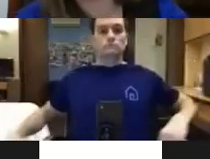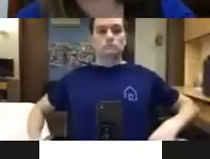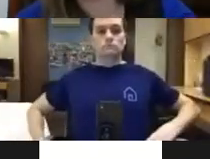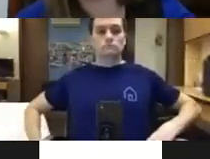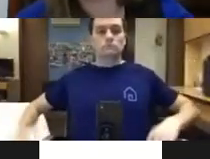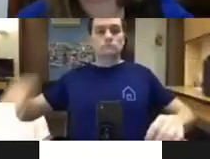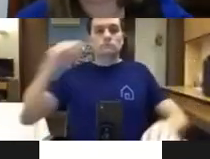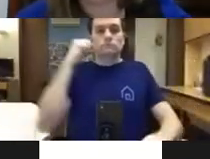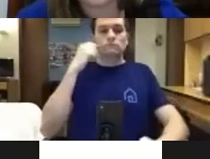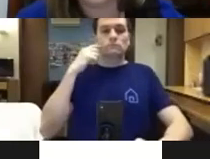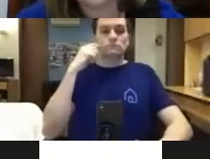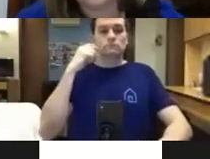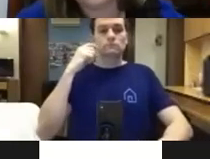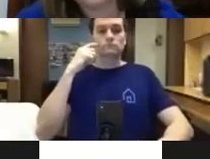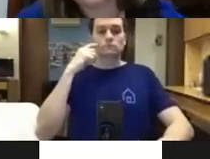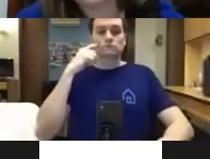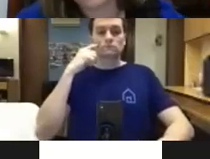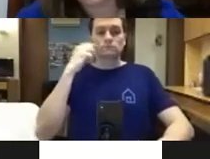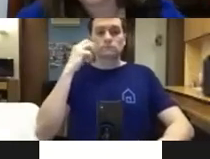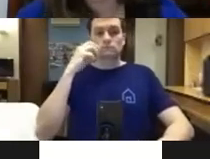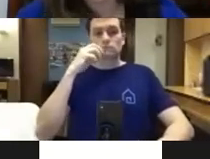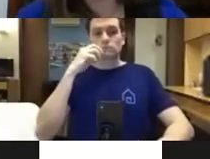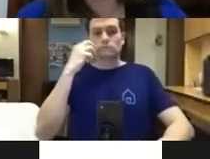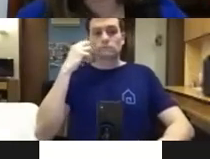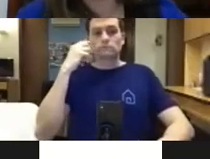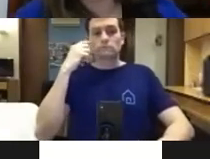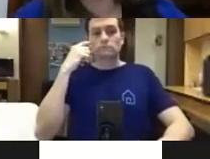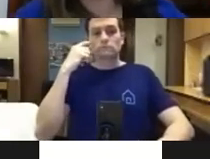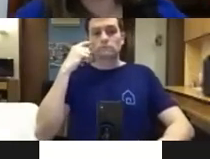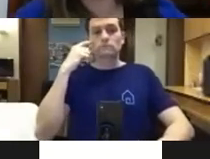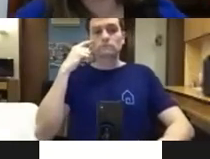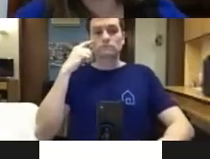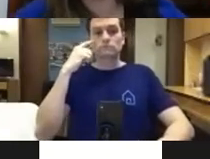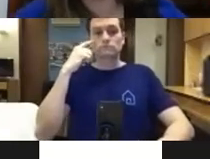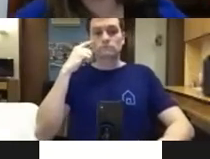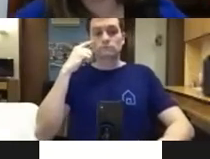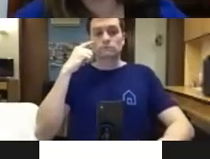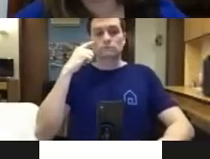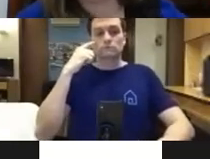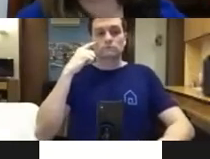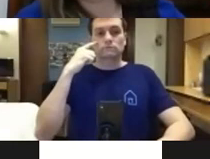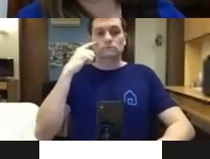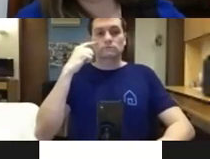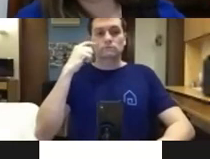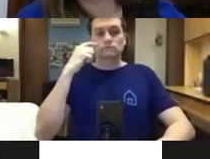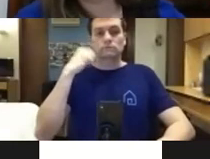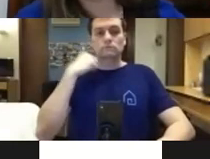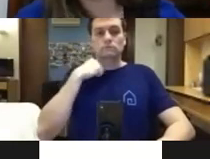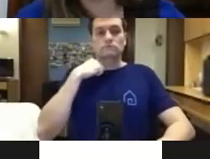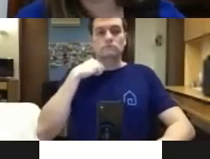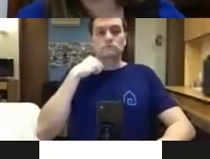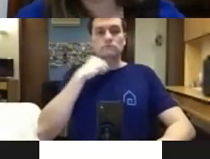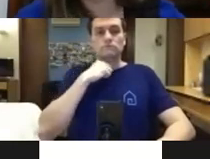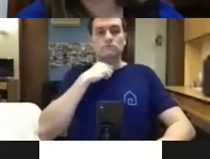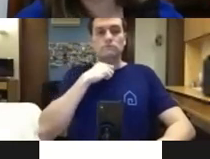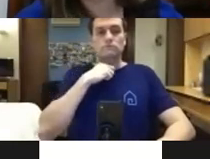também, né? Que as estruturas de aço, elas são normalmente mais esbeltas, porque a gente tem uma resistência maior. Então, as seções, elas são bem